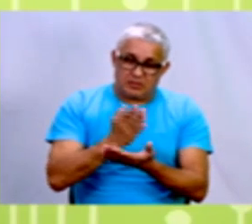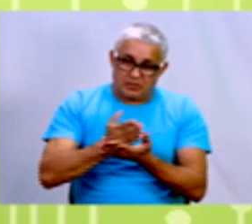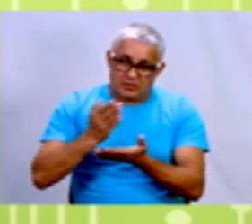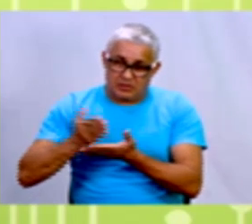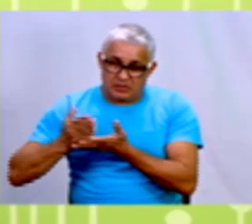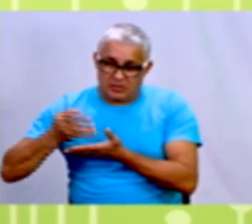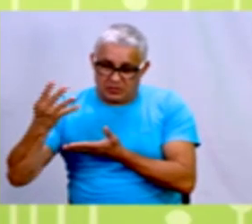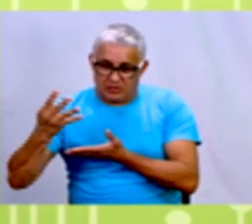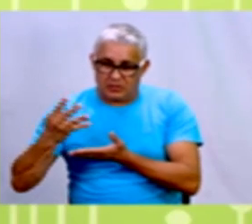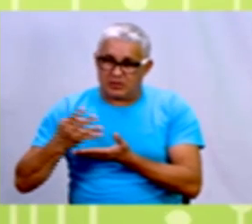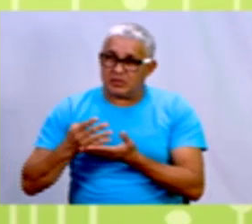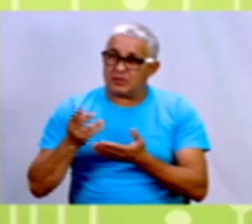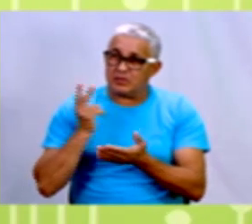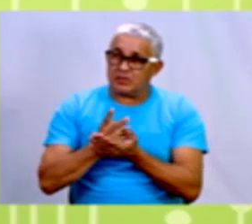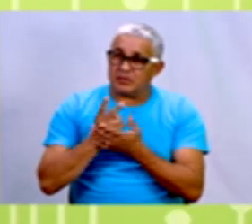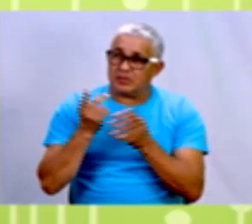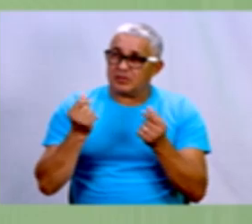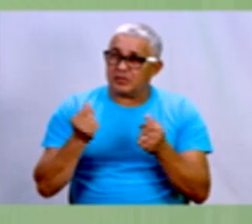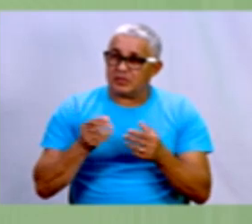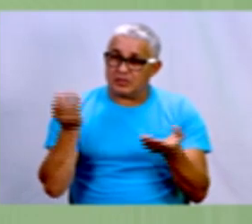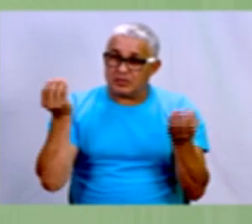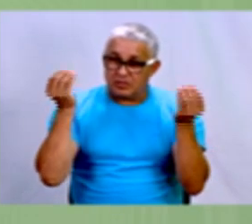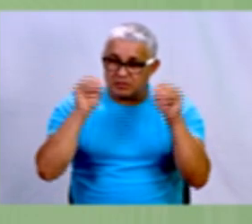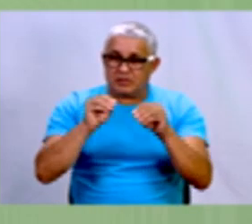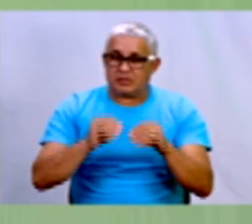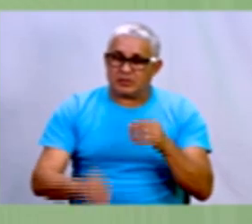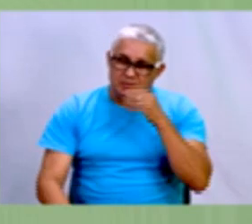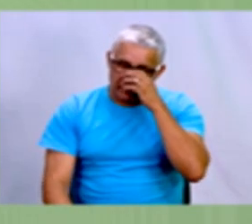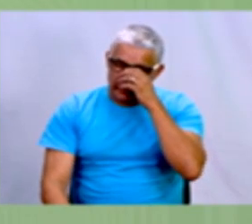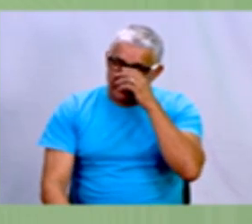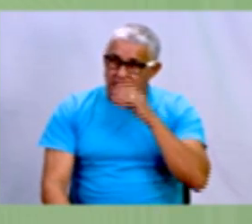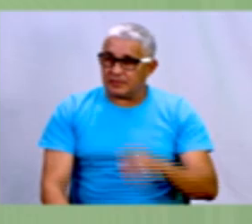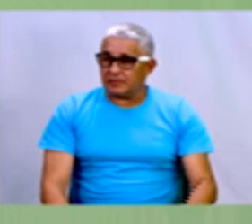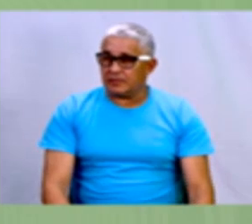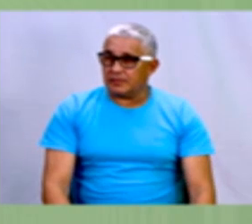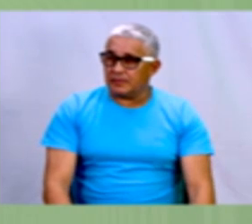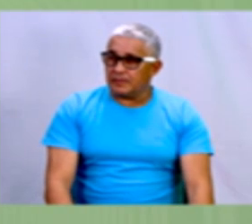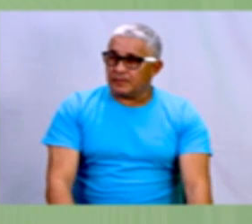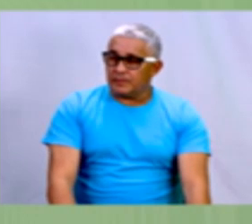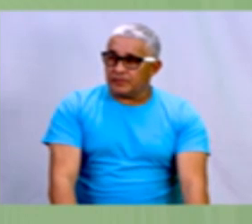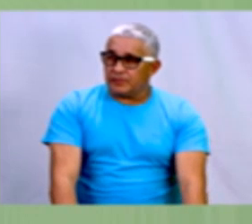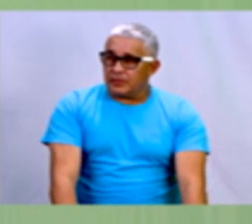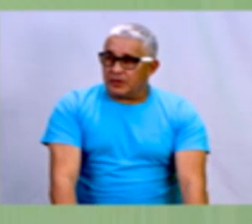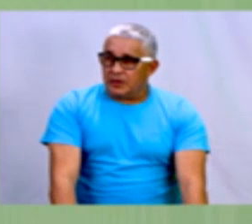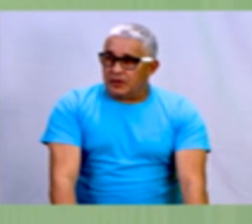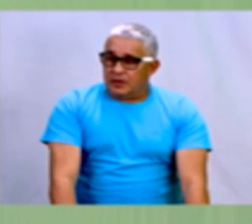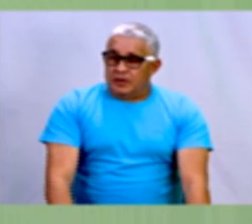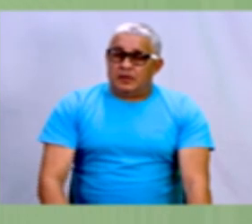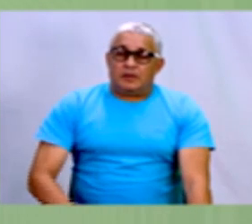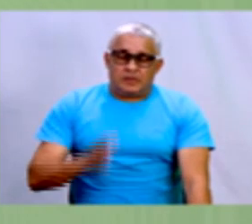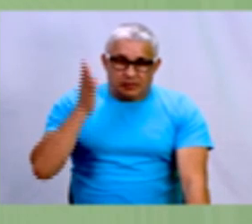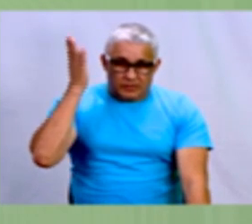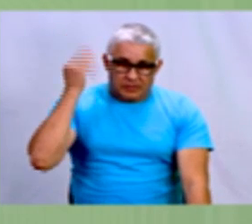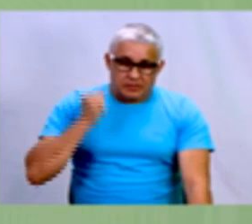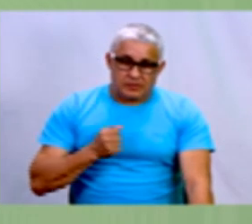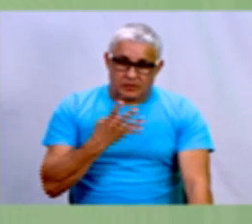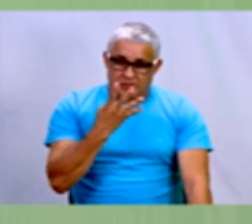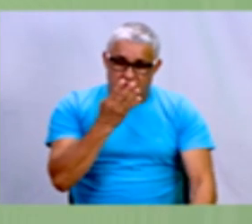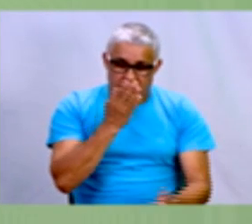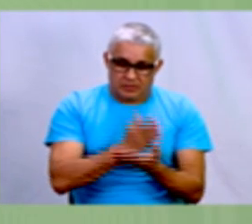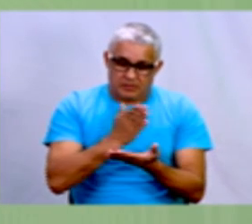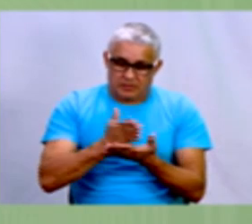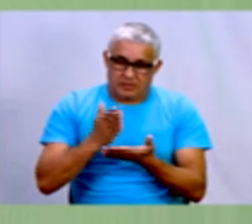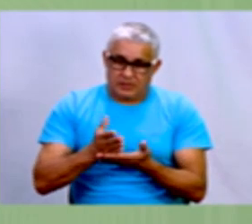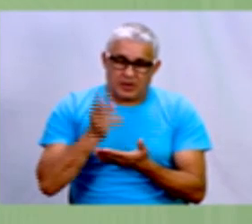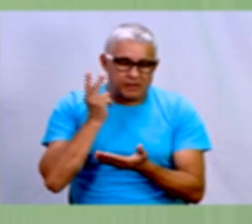tá? Aí, vamos colocar isso dentro da tabela aqui no sistema Price, tá? Então, aqui, ó, eu sei que as minhas 4 parcelas vão